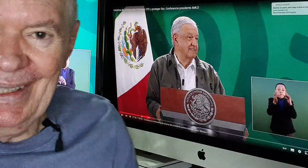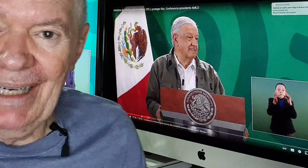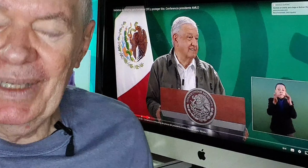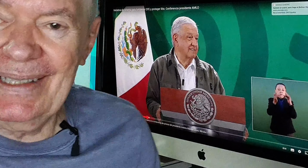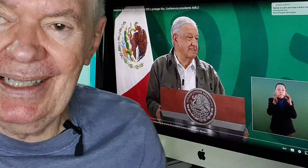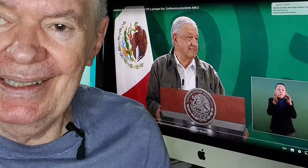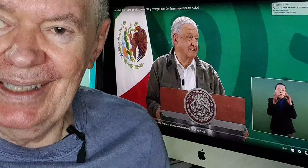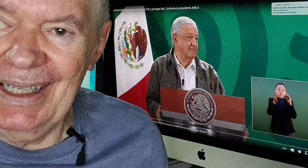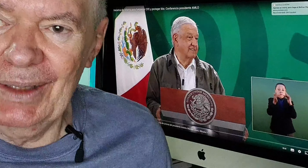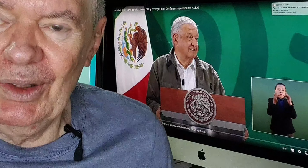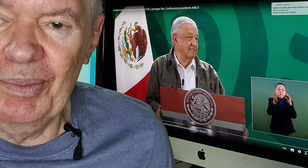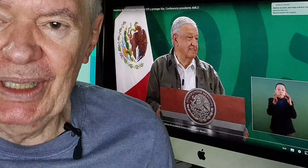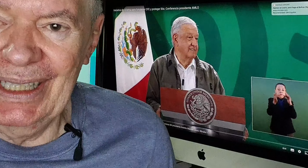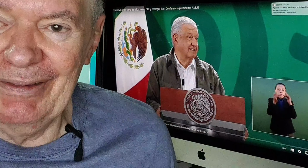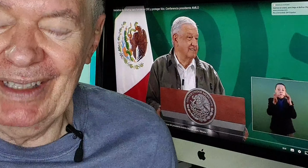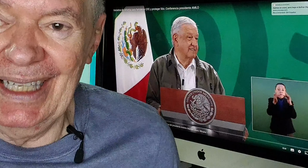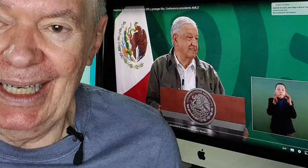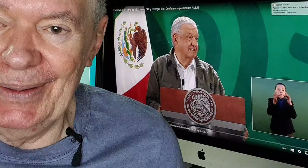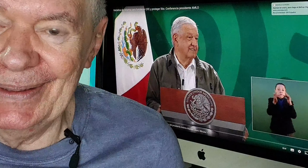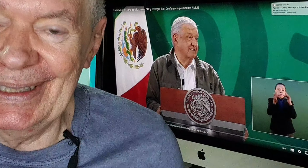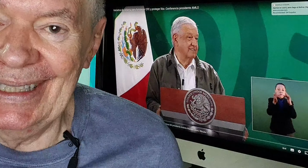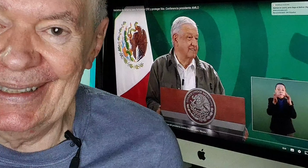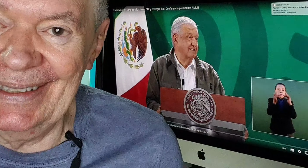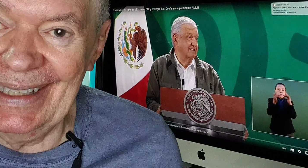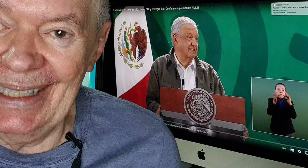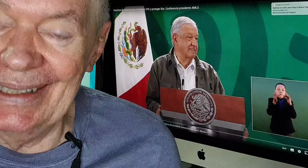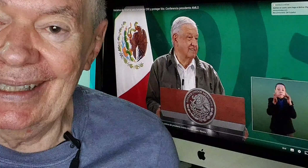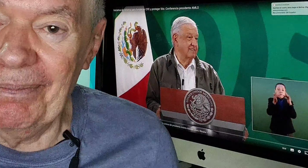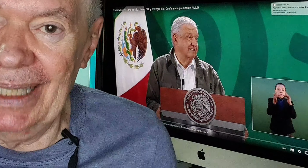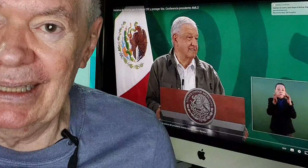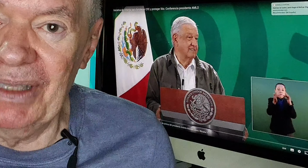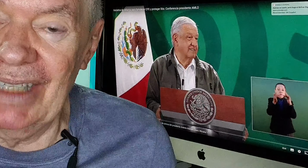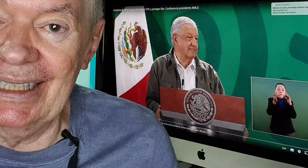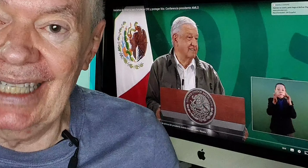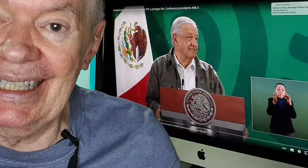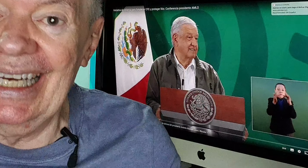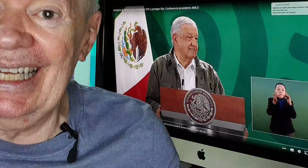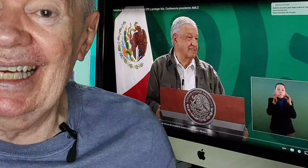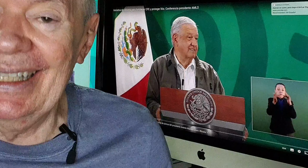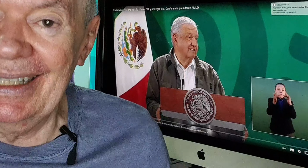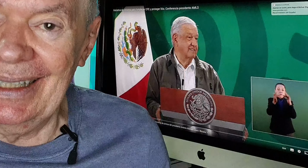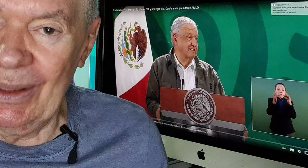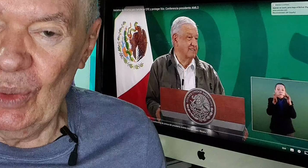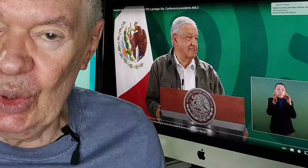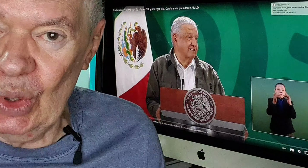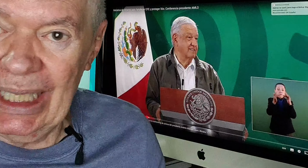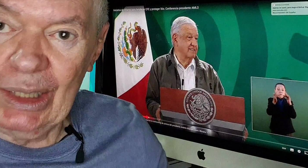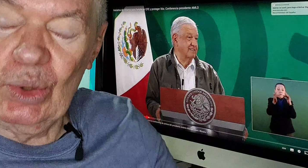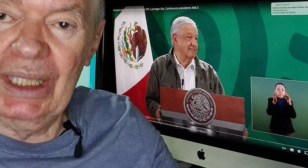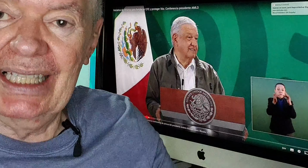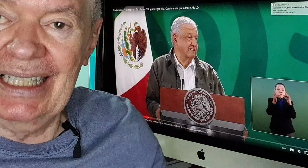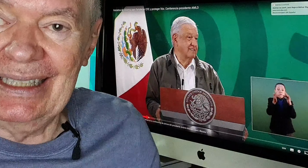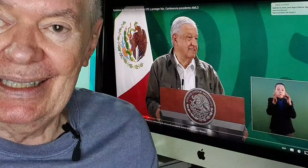diz que, apesar de a Companhia Federal de Eletricidade ser em parte privatizada, ela ainda